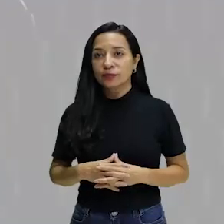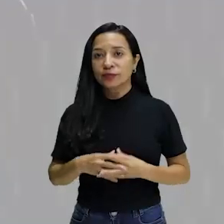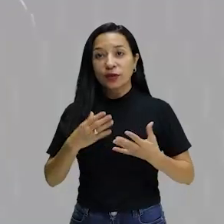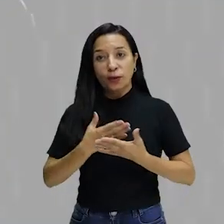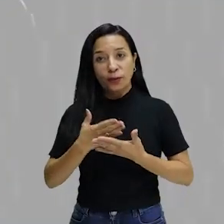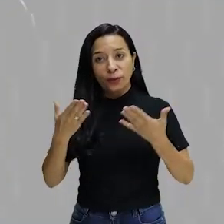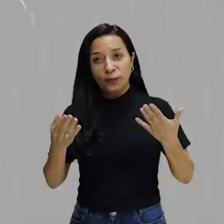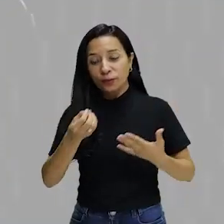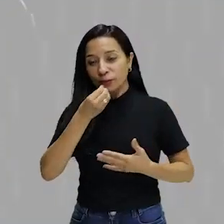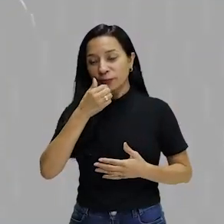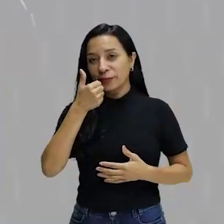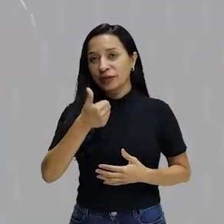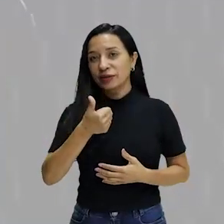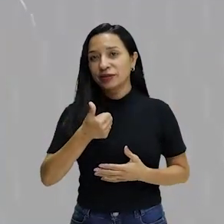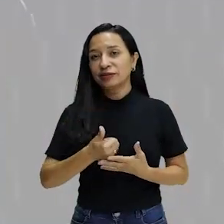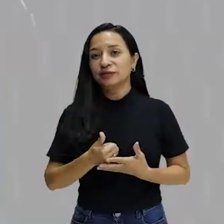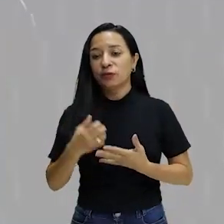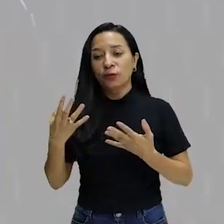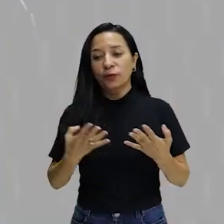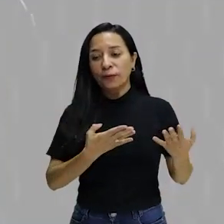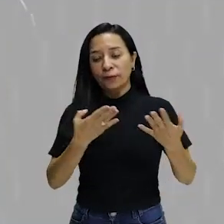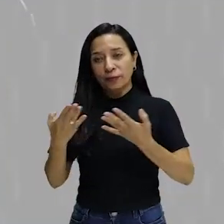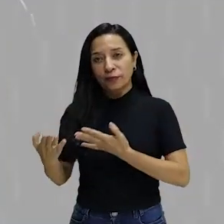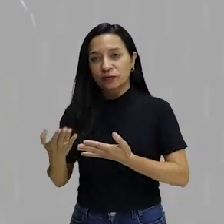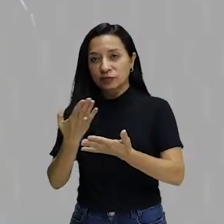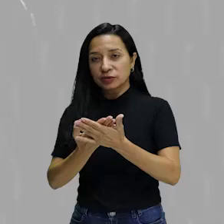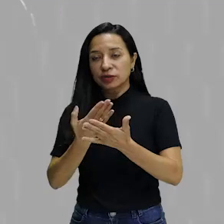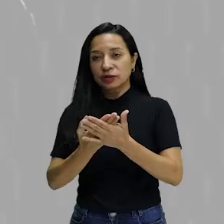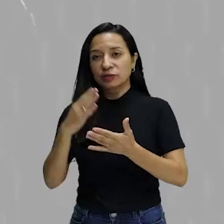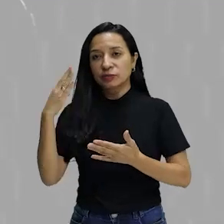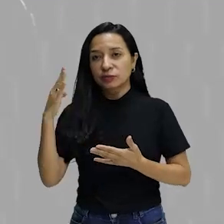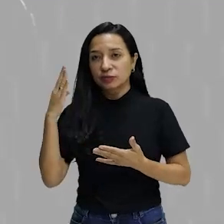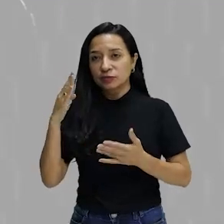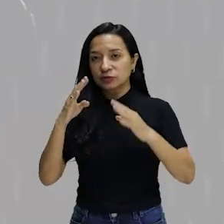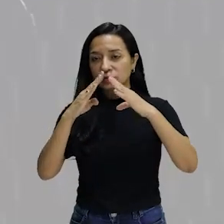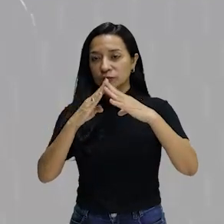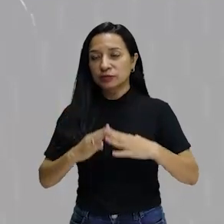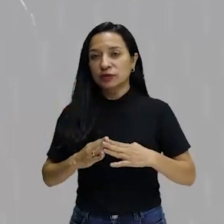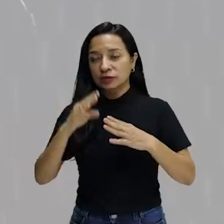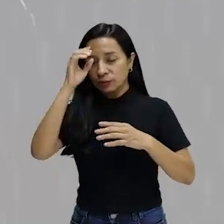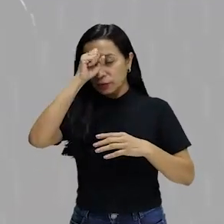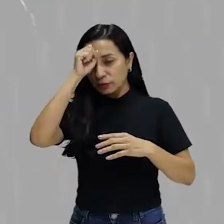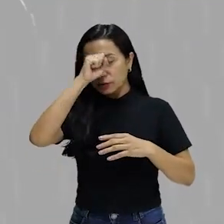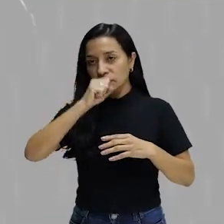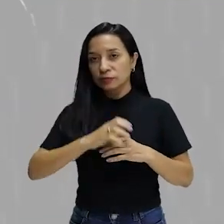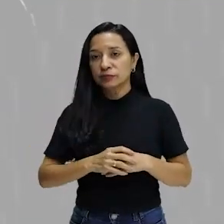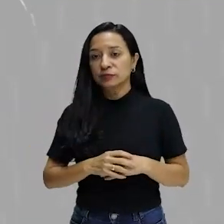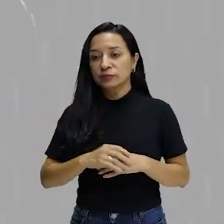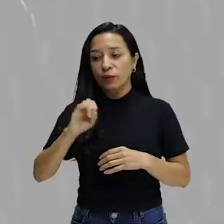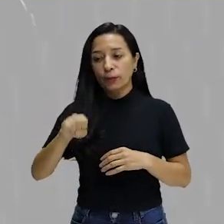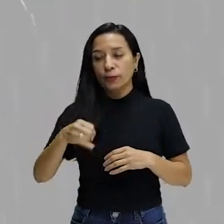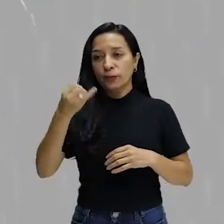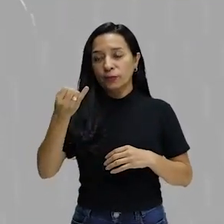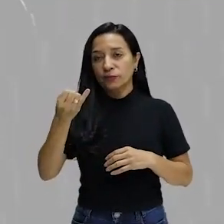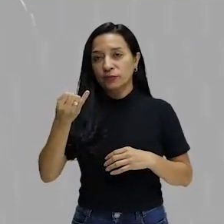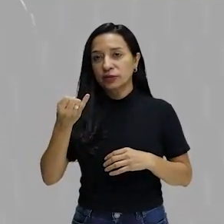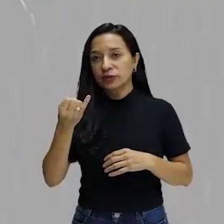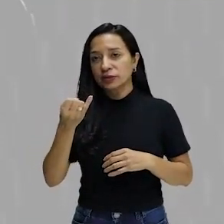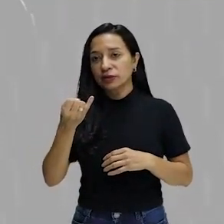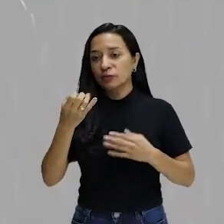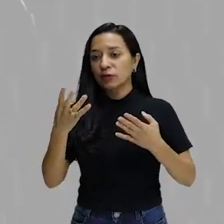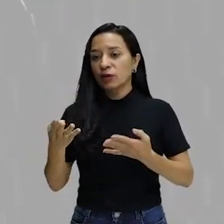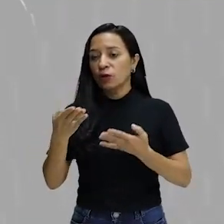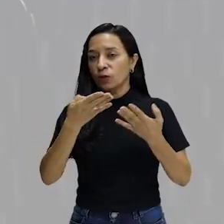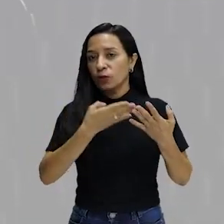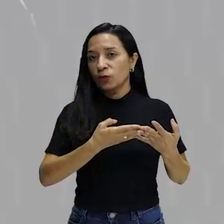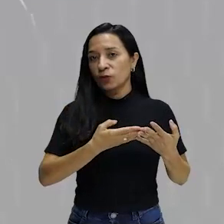Olá pessoal, tudo bem com vocês? Sejam bem-vindos a mais uma aula de Biologia do Fica em Casa Aprendendo. Aproveitar a oportunidade para te convidar